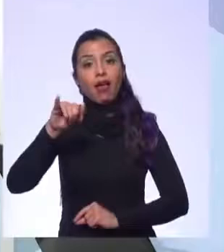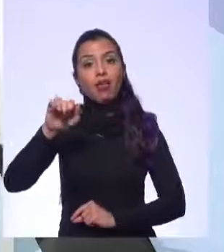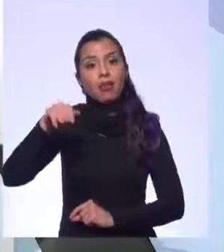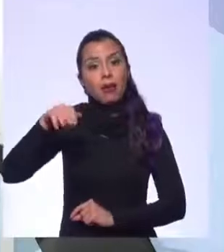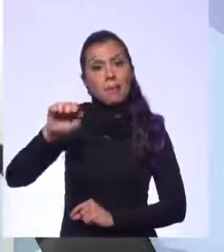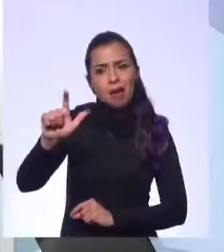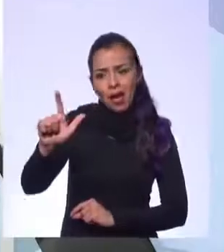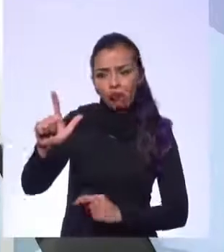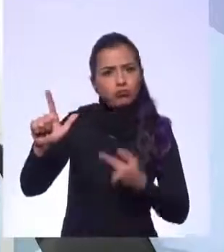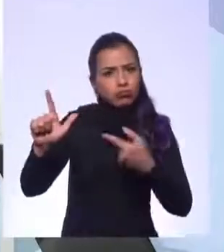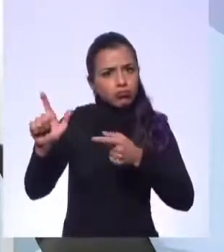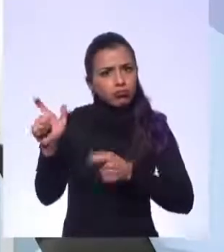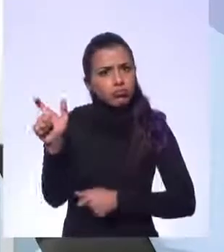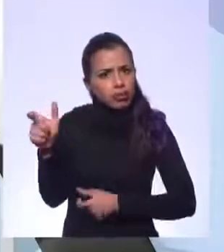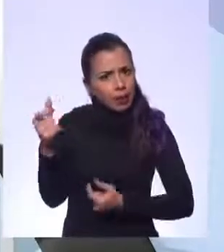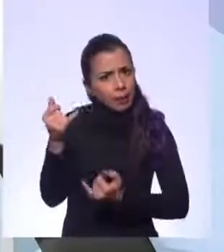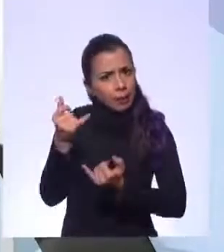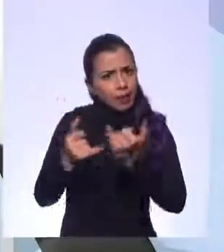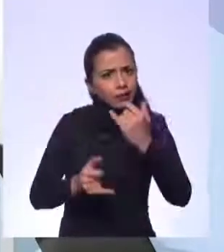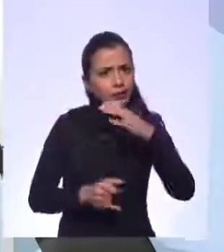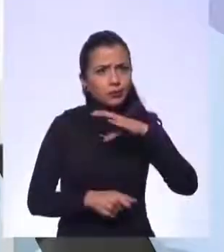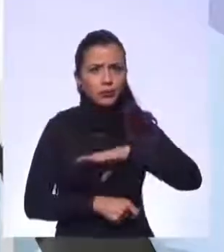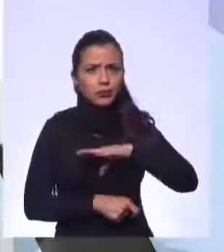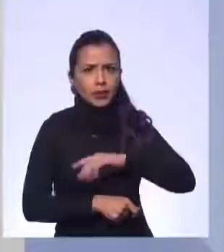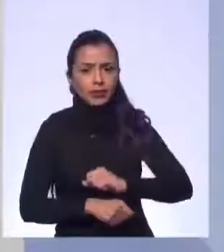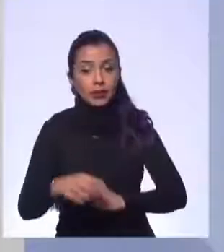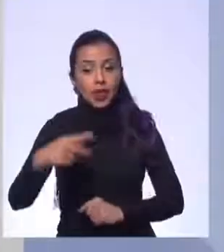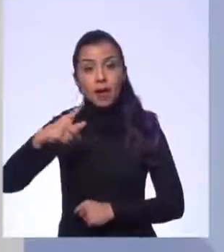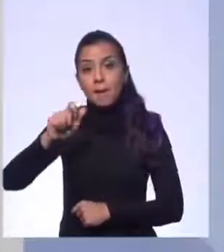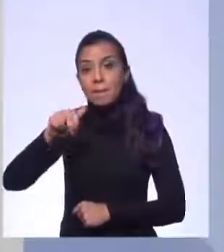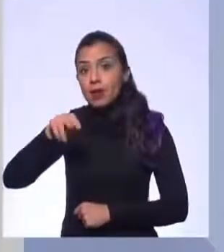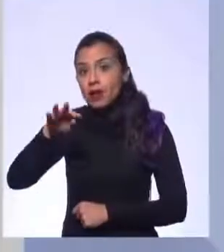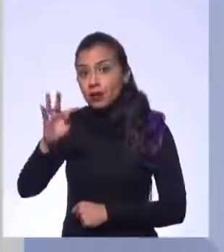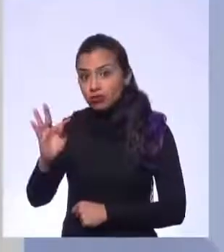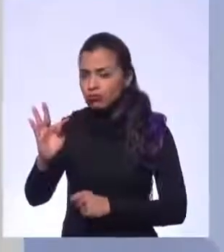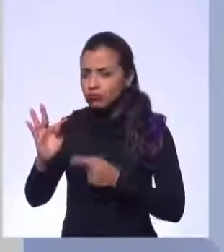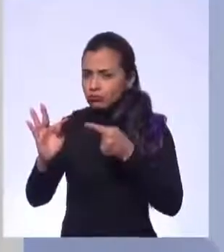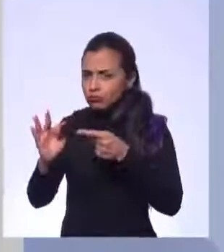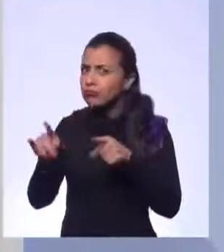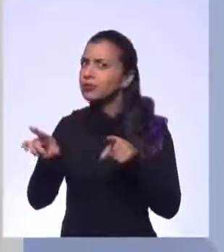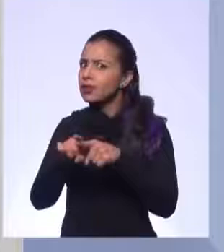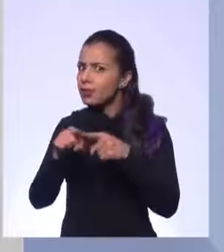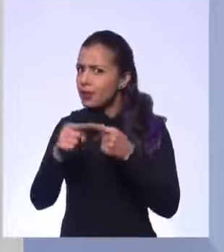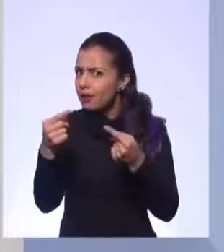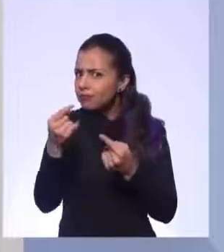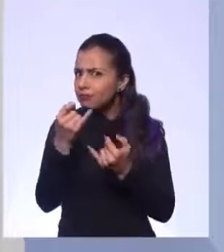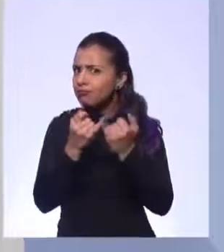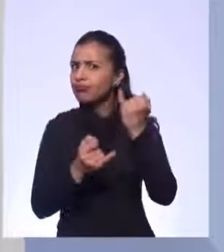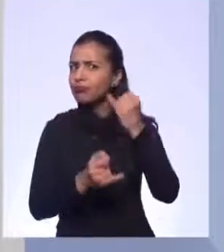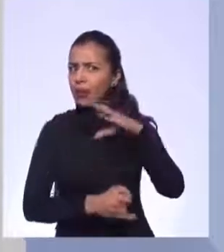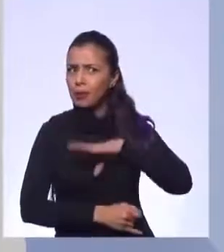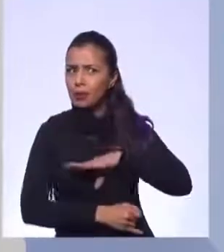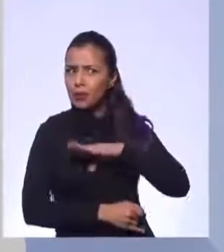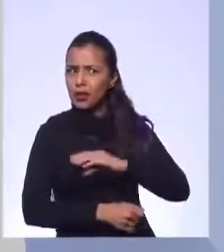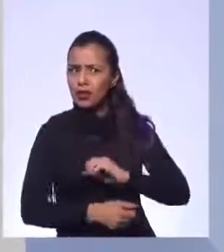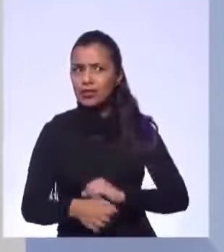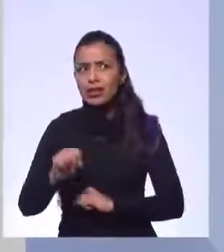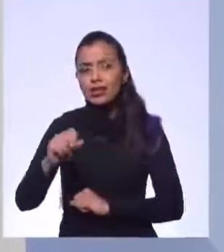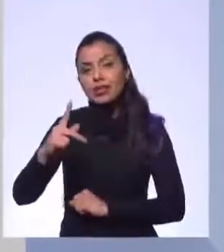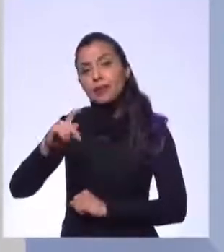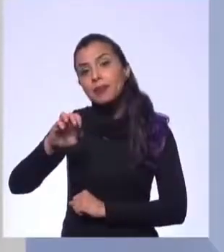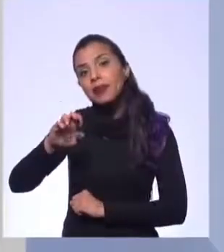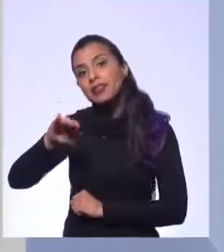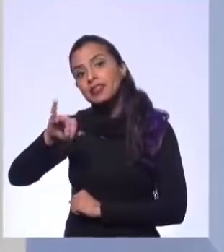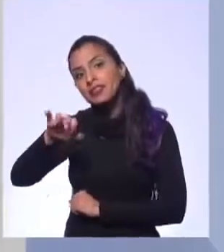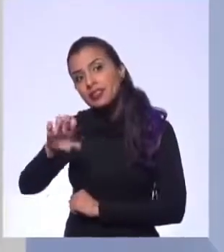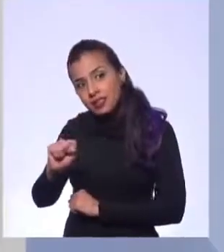português? Plant, também. Species, ó. Extinct. Então, na primeira